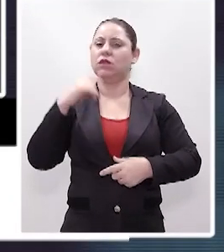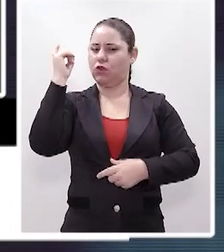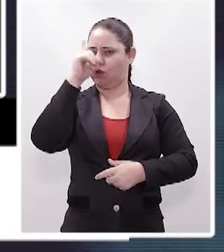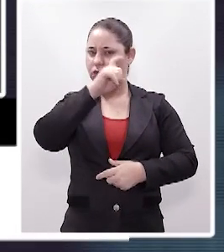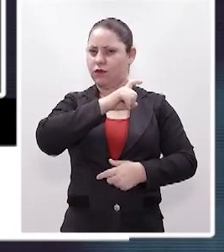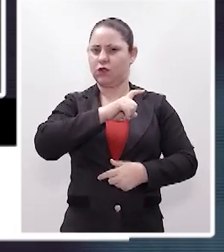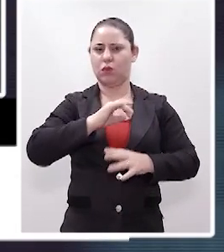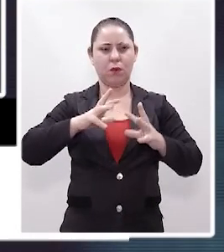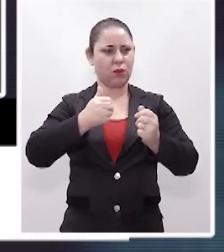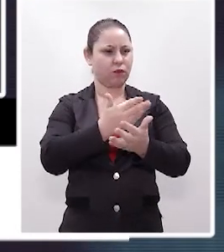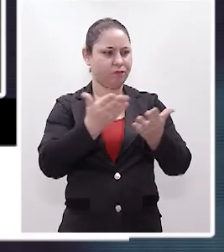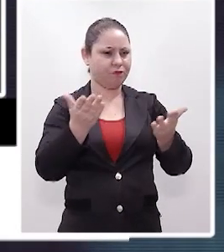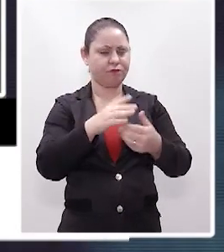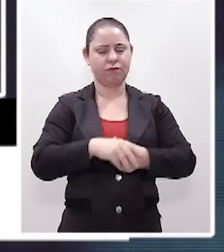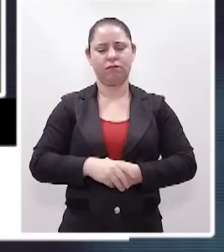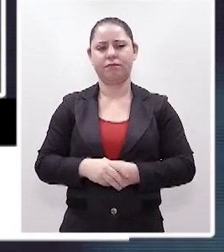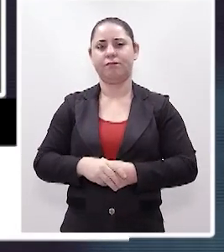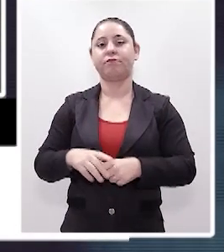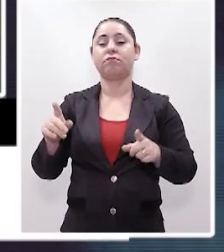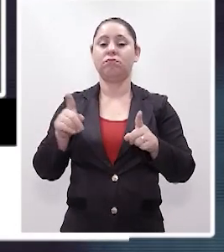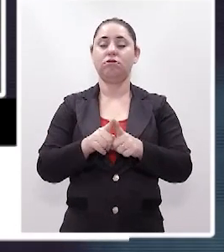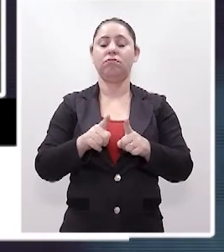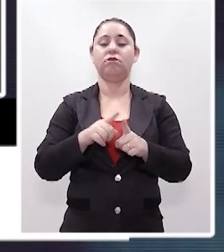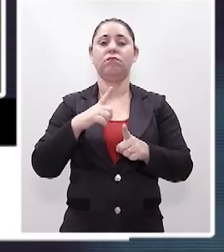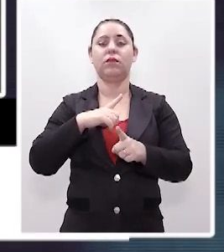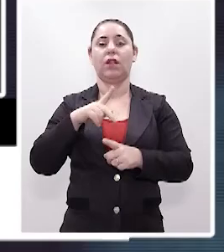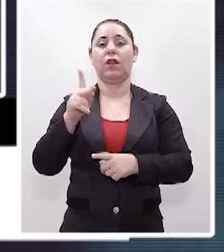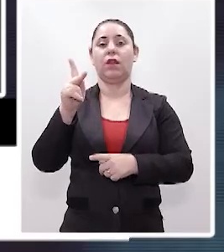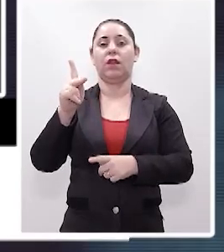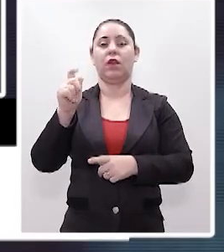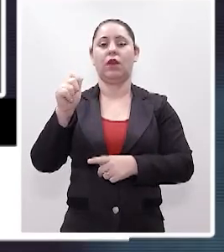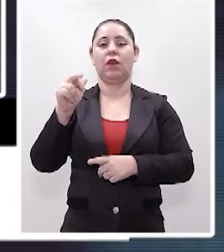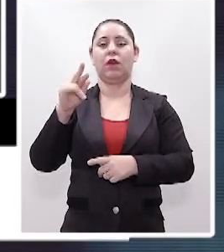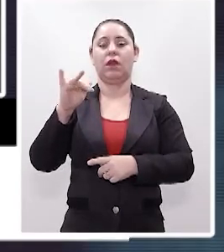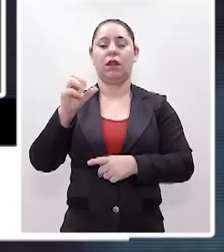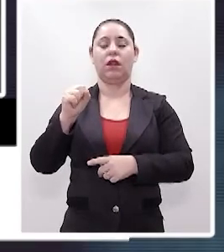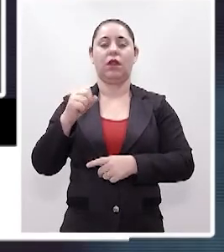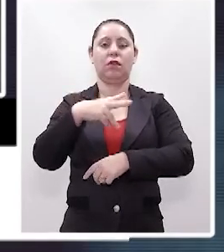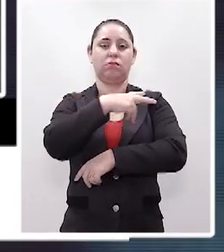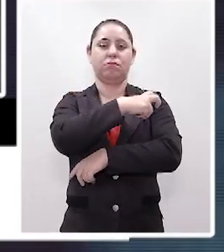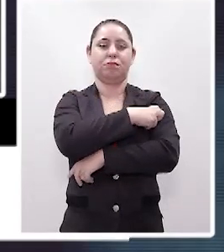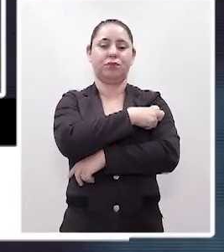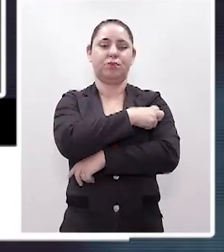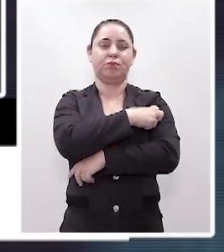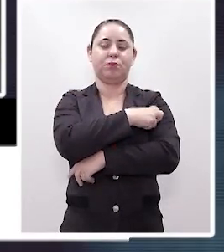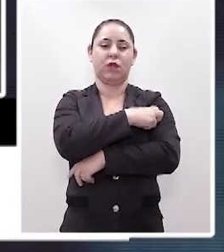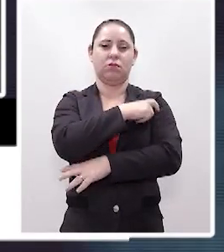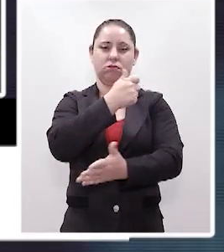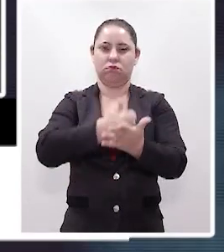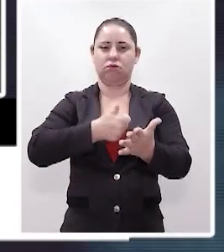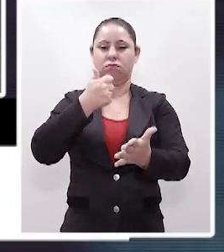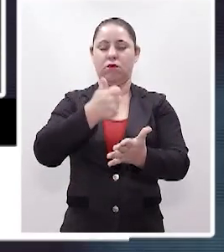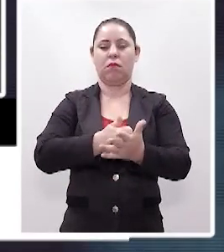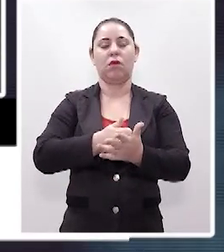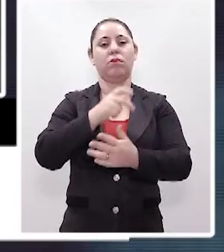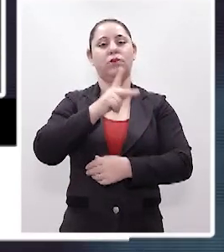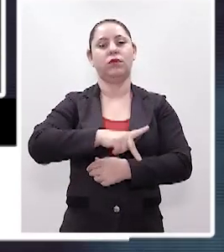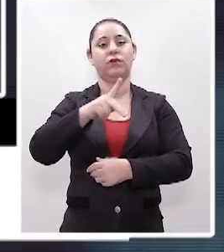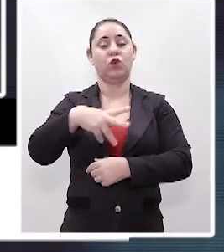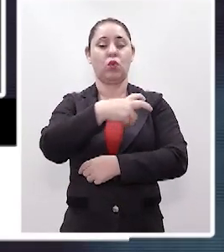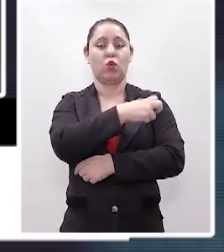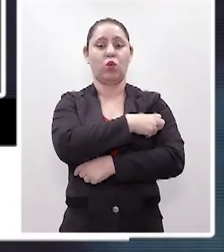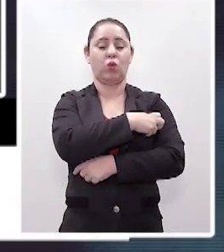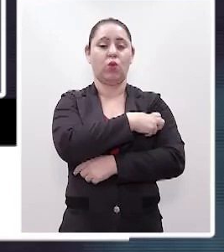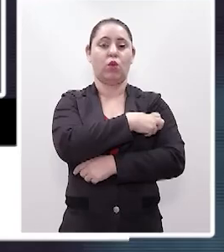difícil para todo mundo. E tem também, Karine, a Maritê falou da imunização, né, que a FETENES cobra muito que os professores sejam